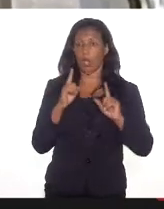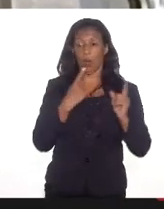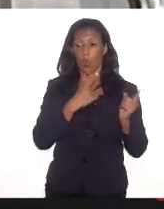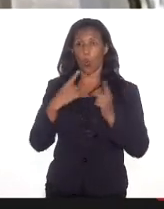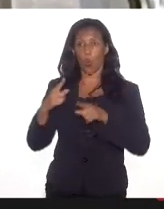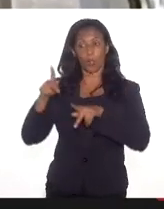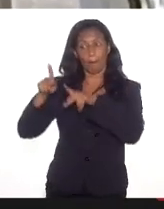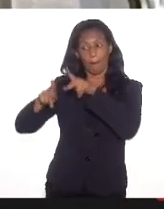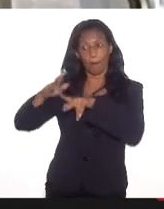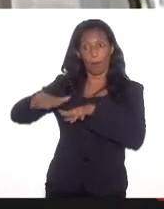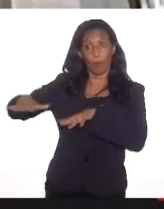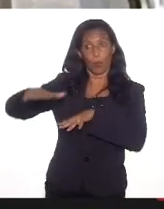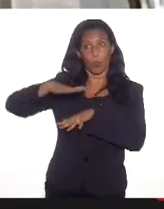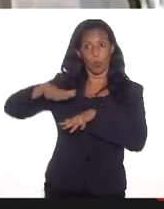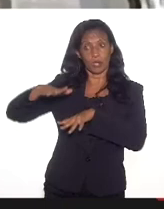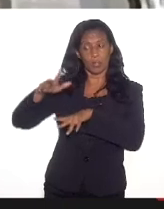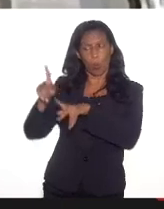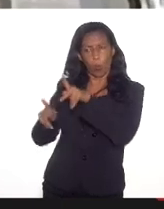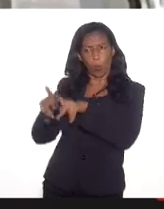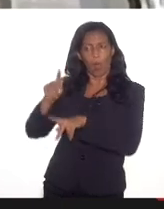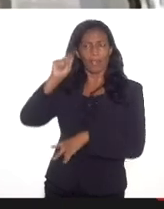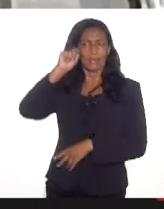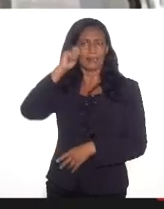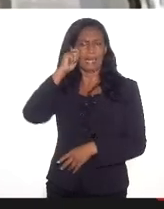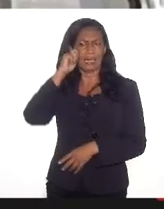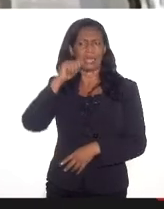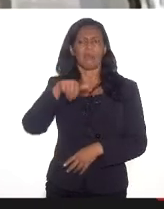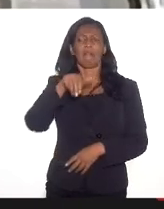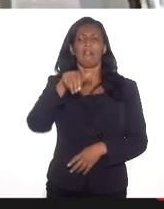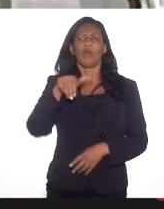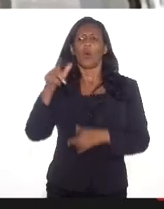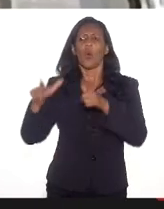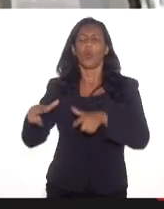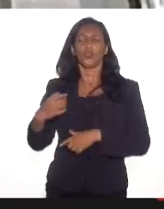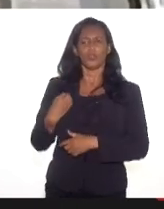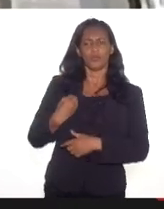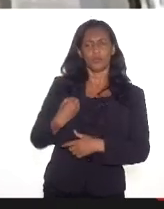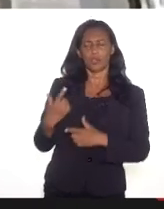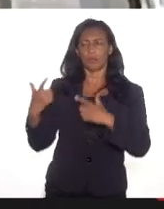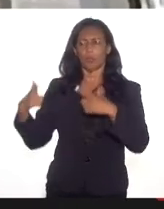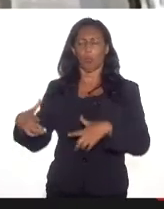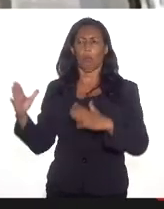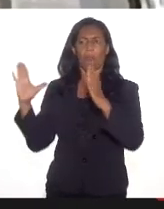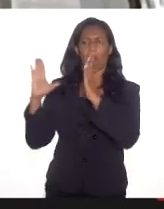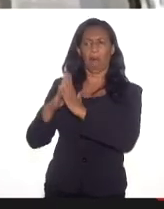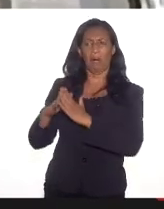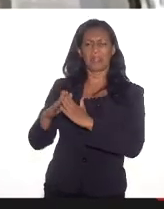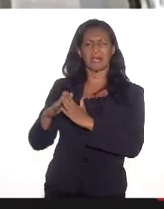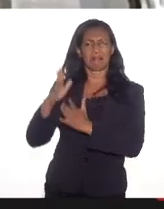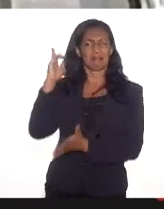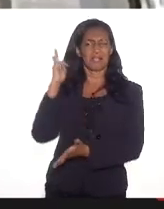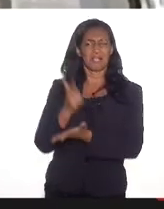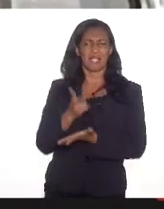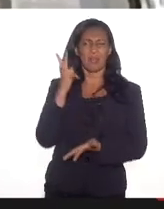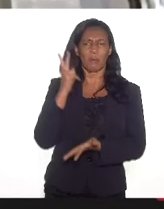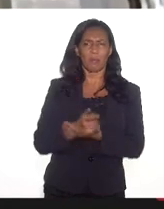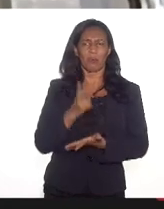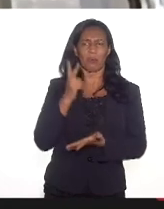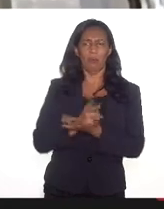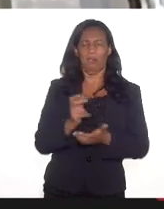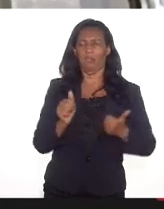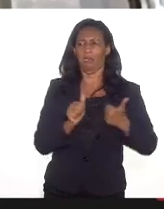população negra não importa quem ela seja onde ela mora onde ela viva ela será sempre perseguida e